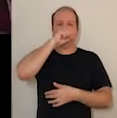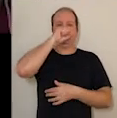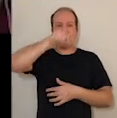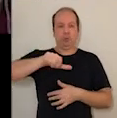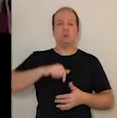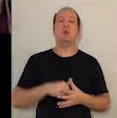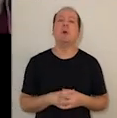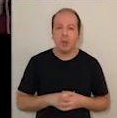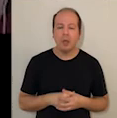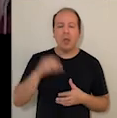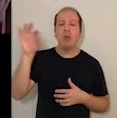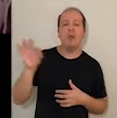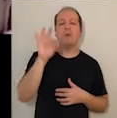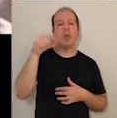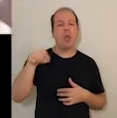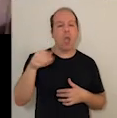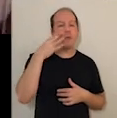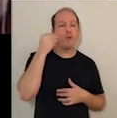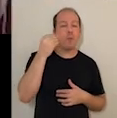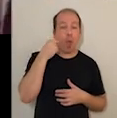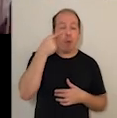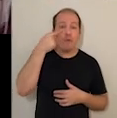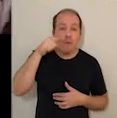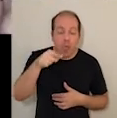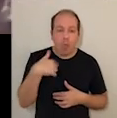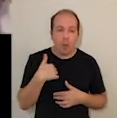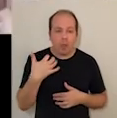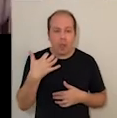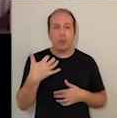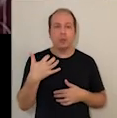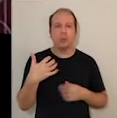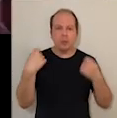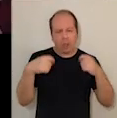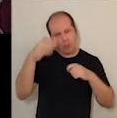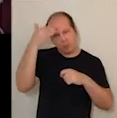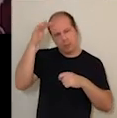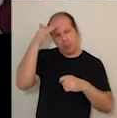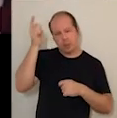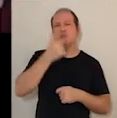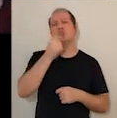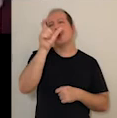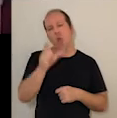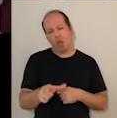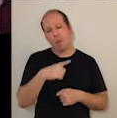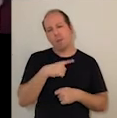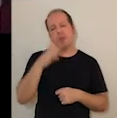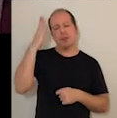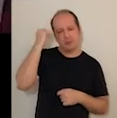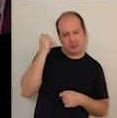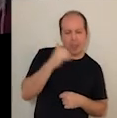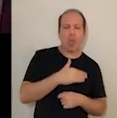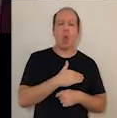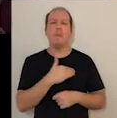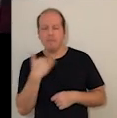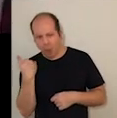ele volta a respirar. Mosca, leve-me até Volpone. Eu quero ver com os meus próprios olhos. Eu entendo bastante de homens. Eu sei